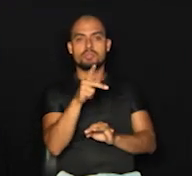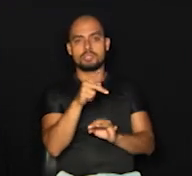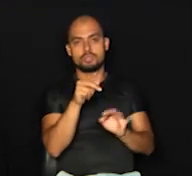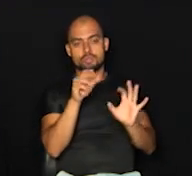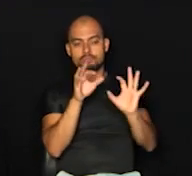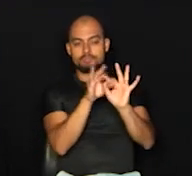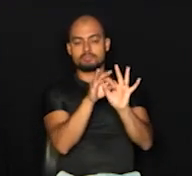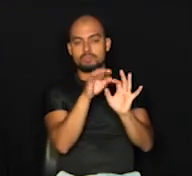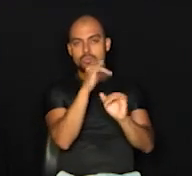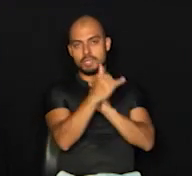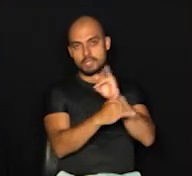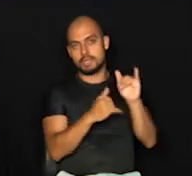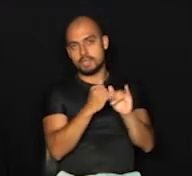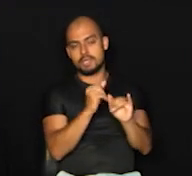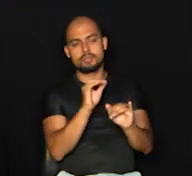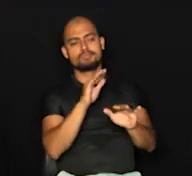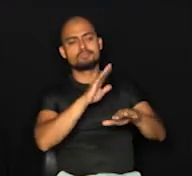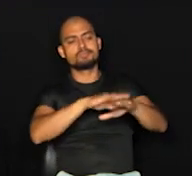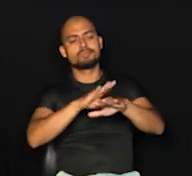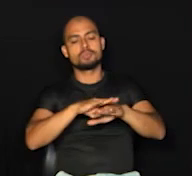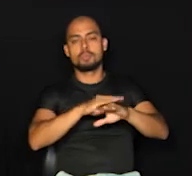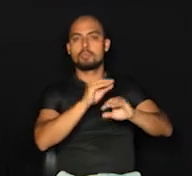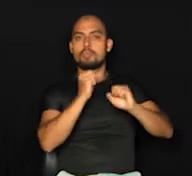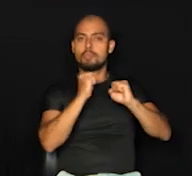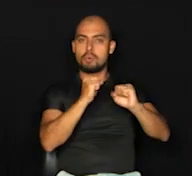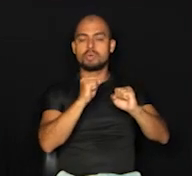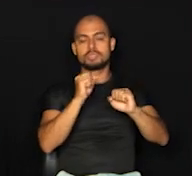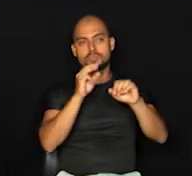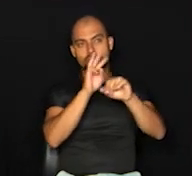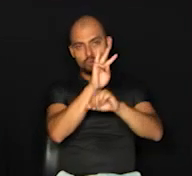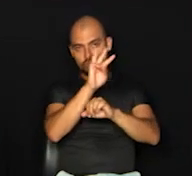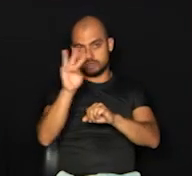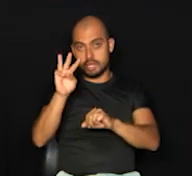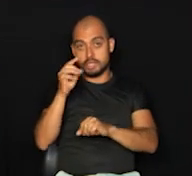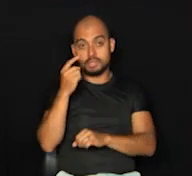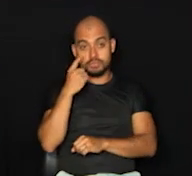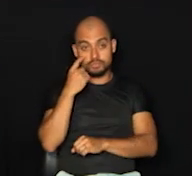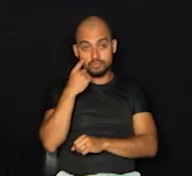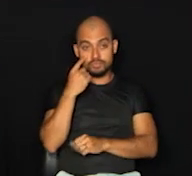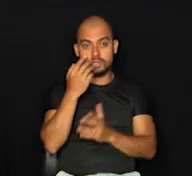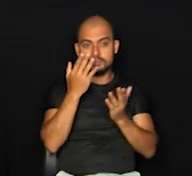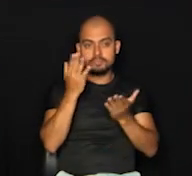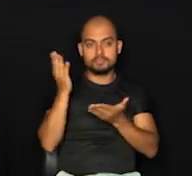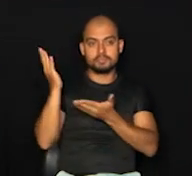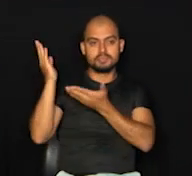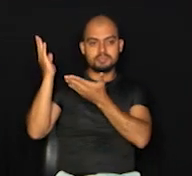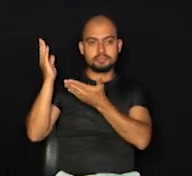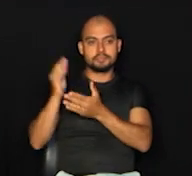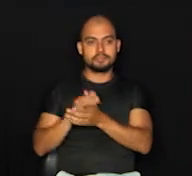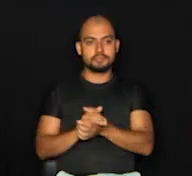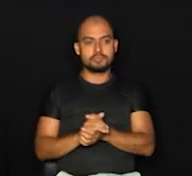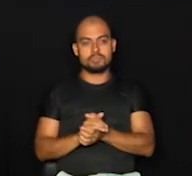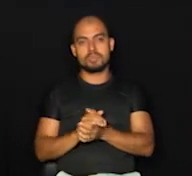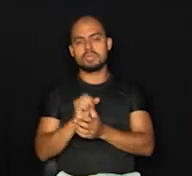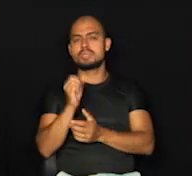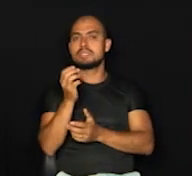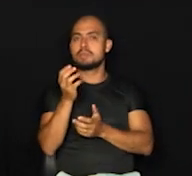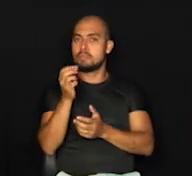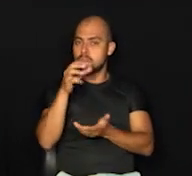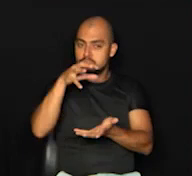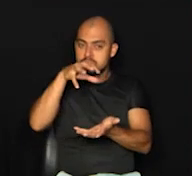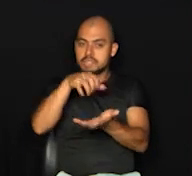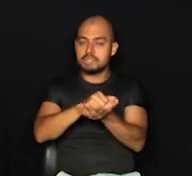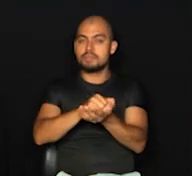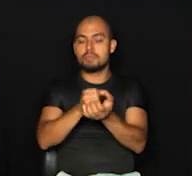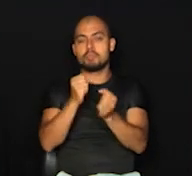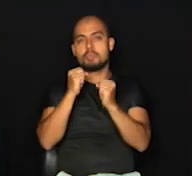que tem que ser realizado. Você pode acessar o site, conferir certinho o programa e aí, se você quiser, você pode se inscrever,